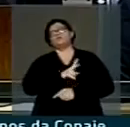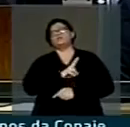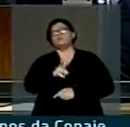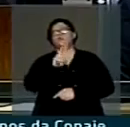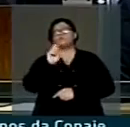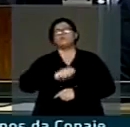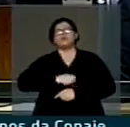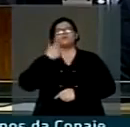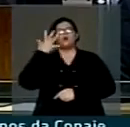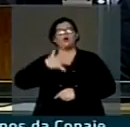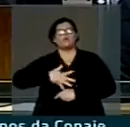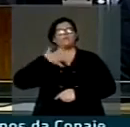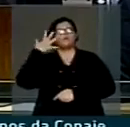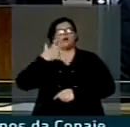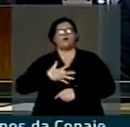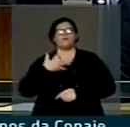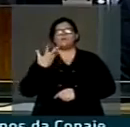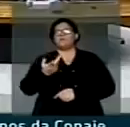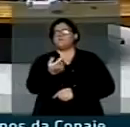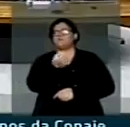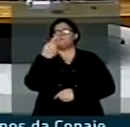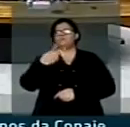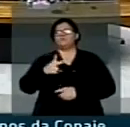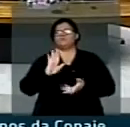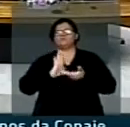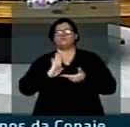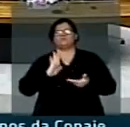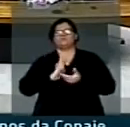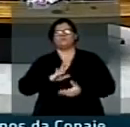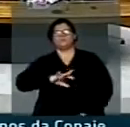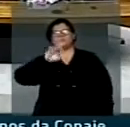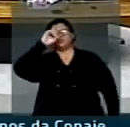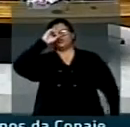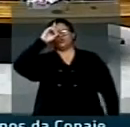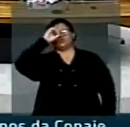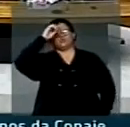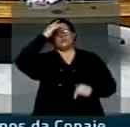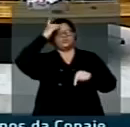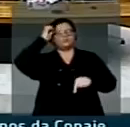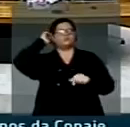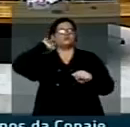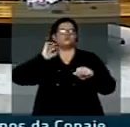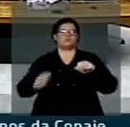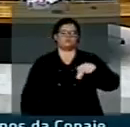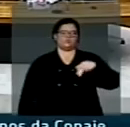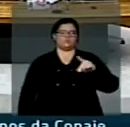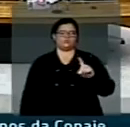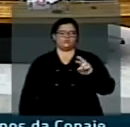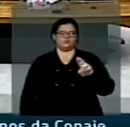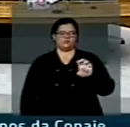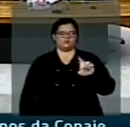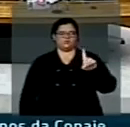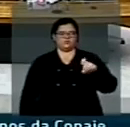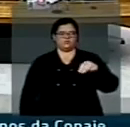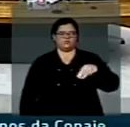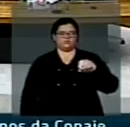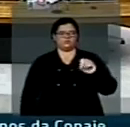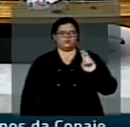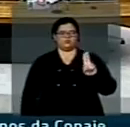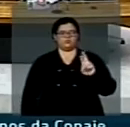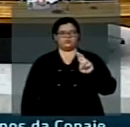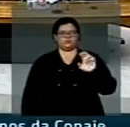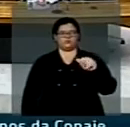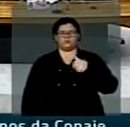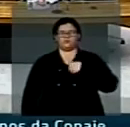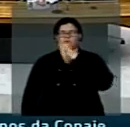da casa, todos os dias nesse plenário. Uma palavra no nome do deputado André Moura, a quem reitero os meus protestos de profunda